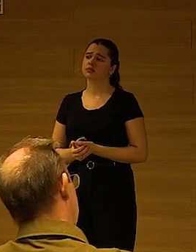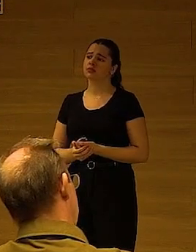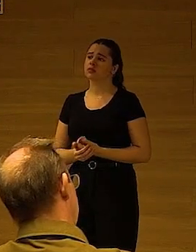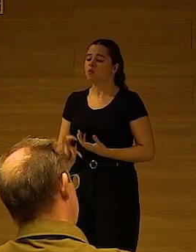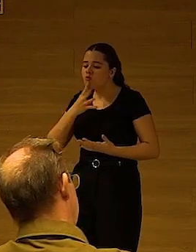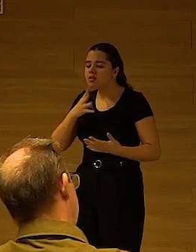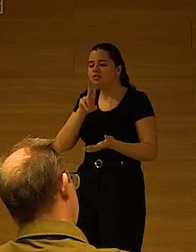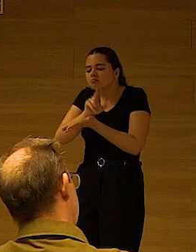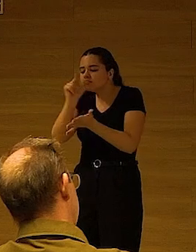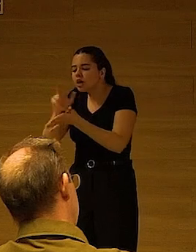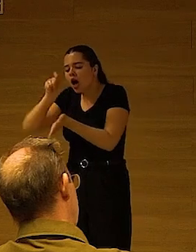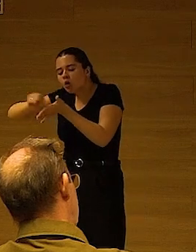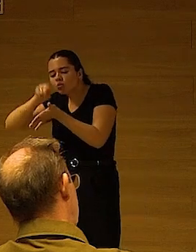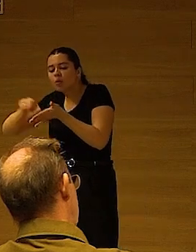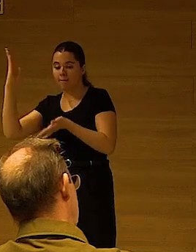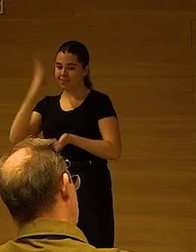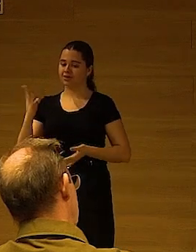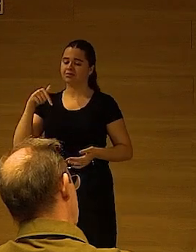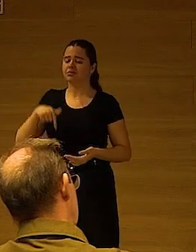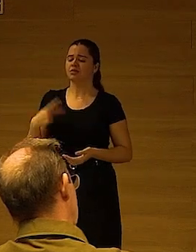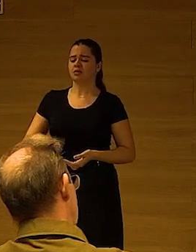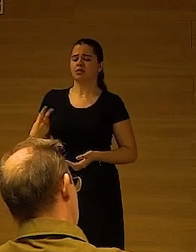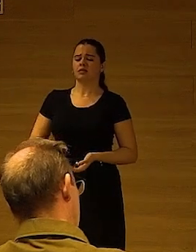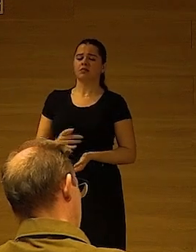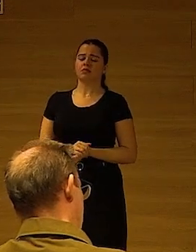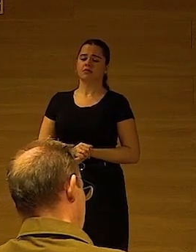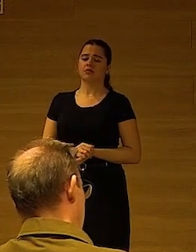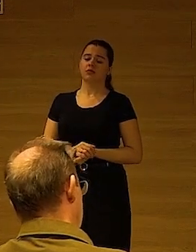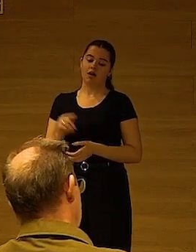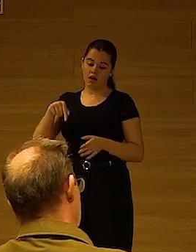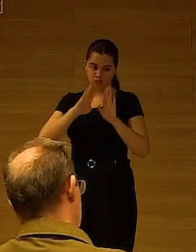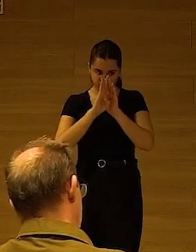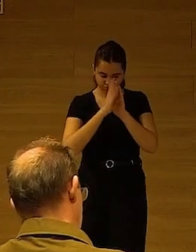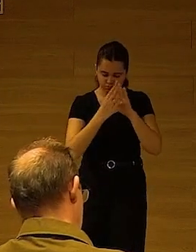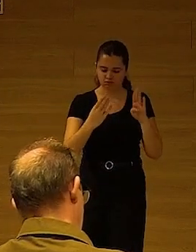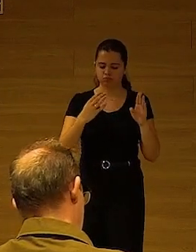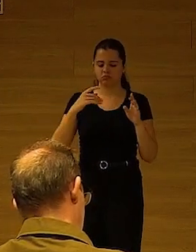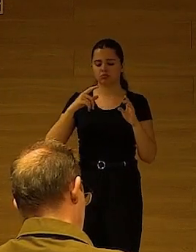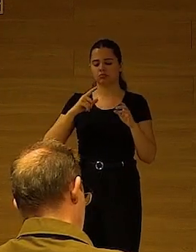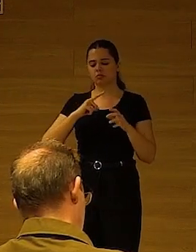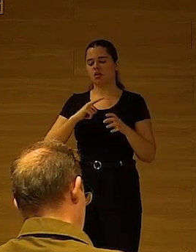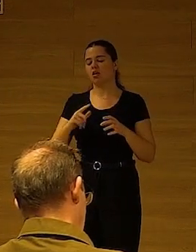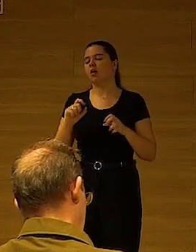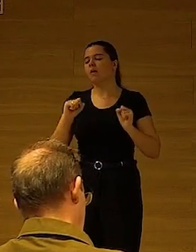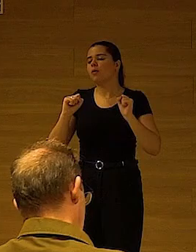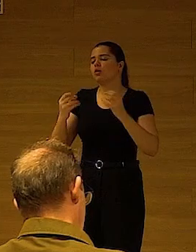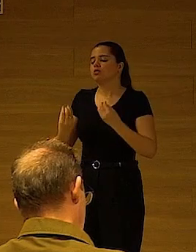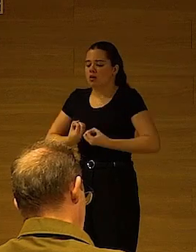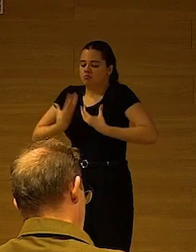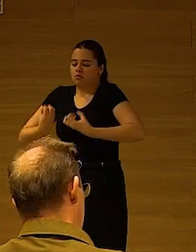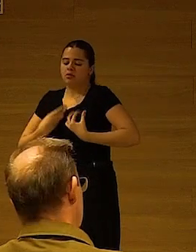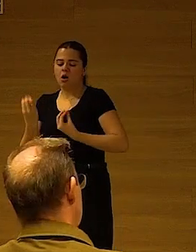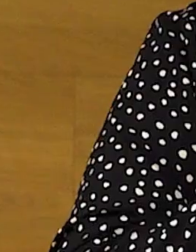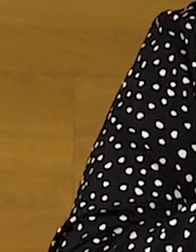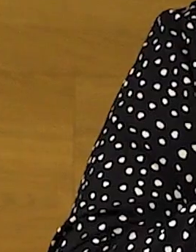conhecer diferentes autores brasileiros que nessa coleção também, né, puderam expressar e livros